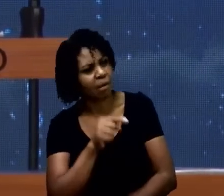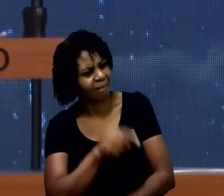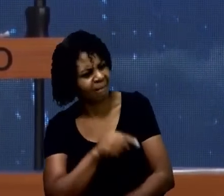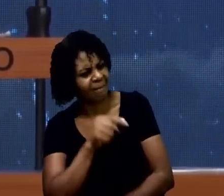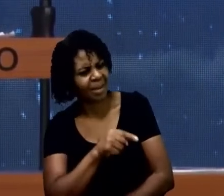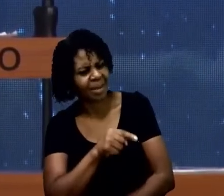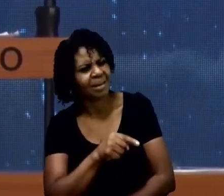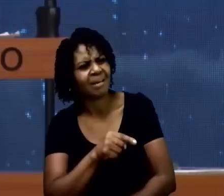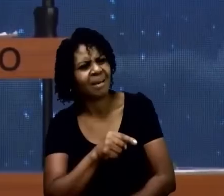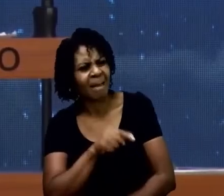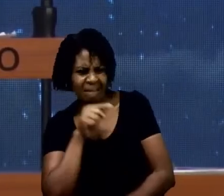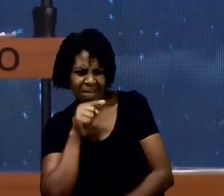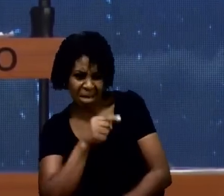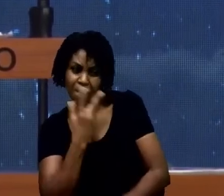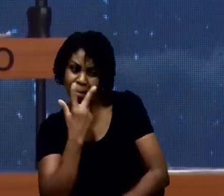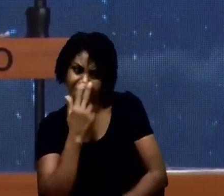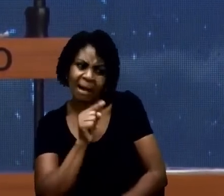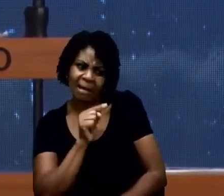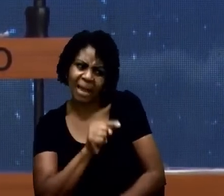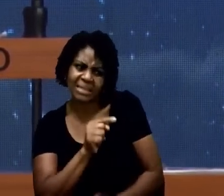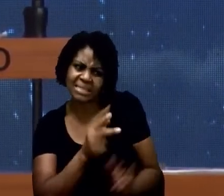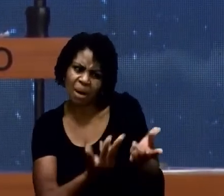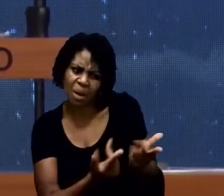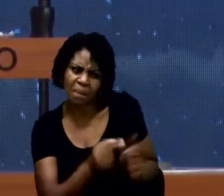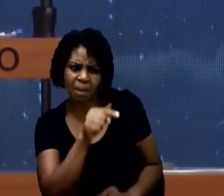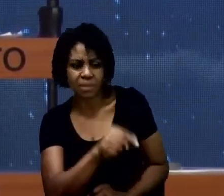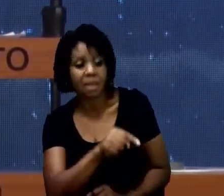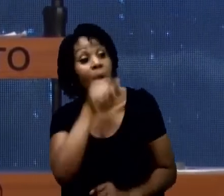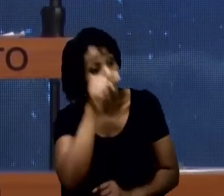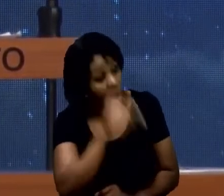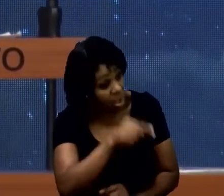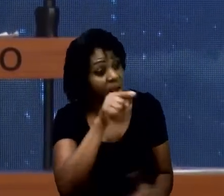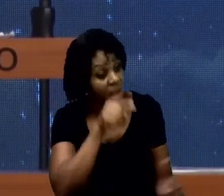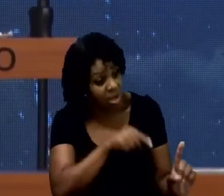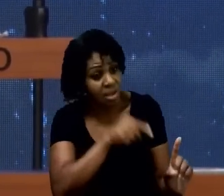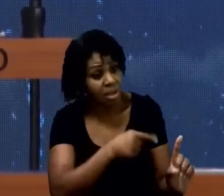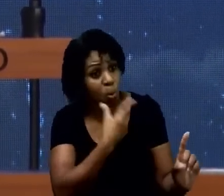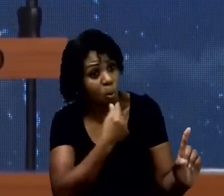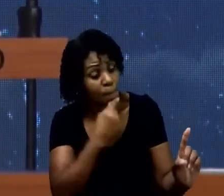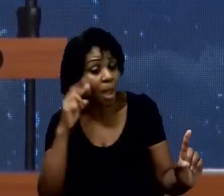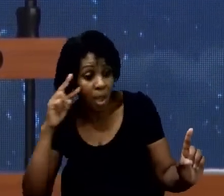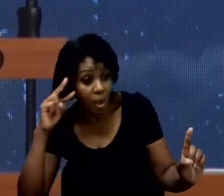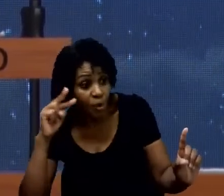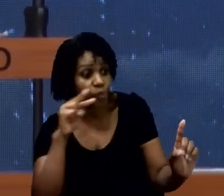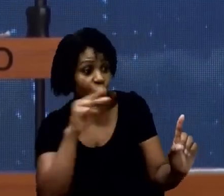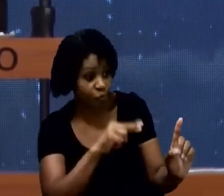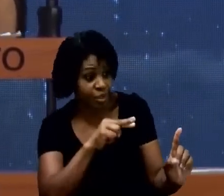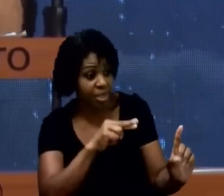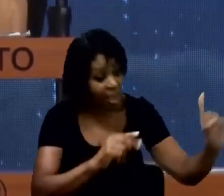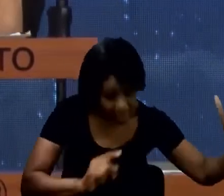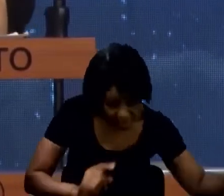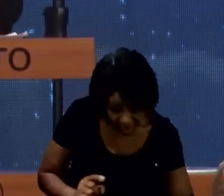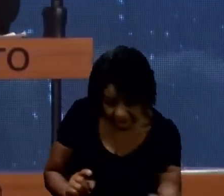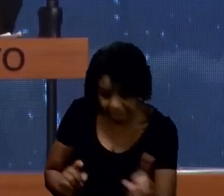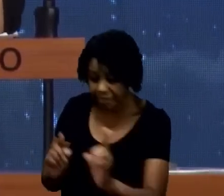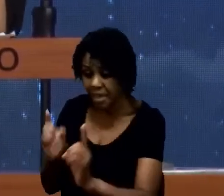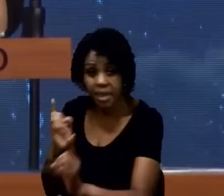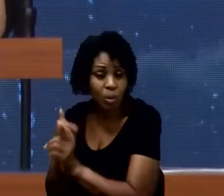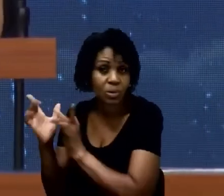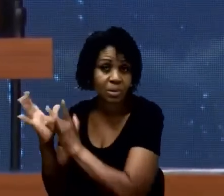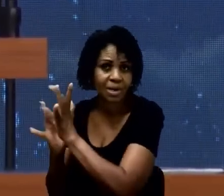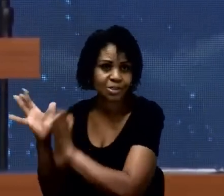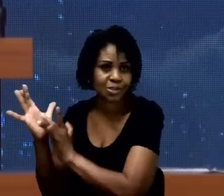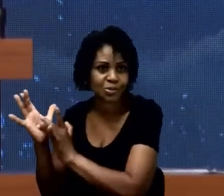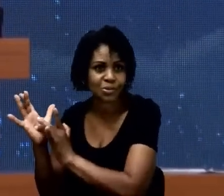ele. Será? Parece. Será que é o irmão dele? Não é ele. É ele. Eu estava aqui. Eu vi. Ele veio na direção de Jesus.